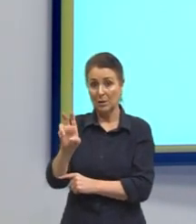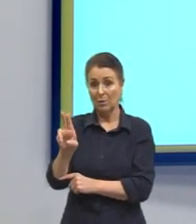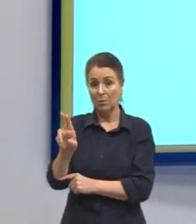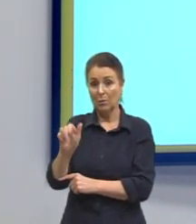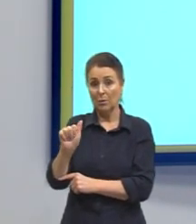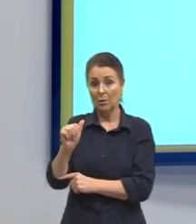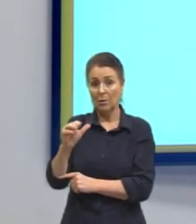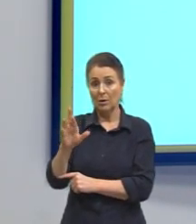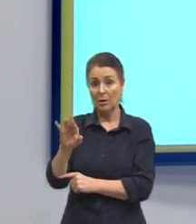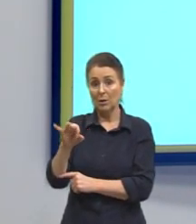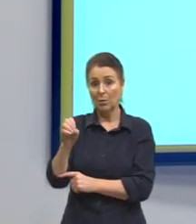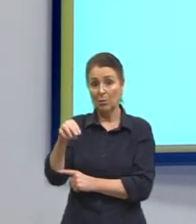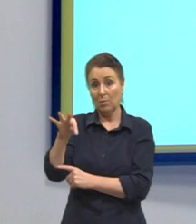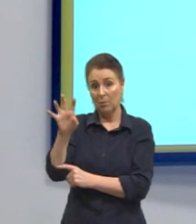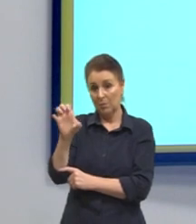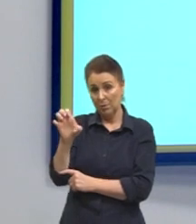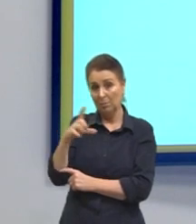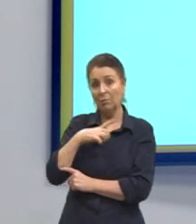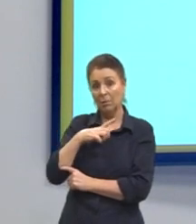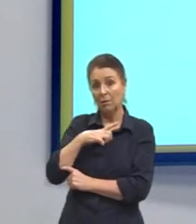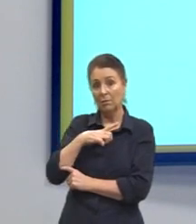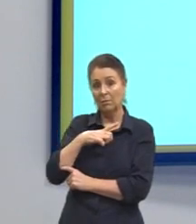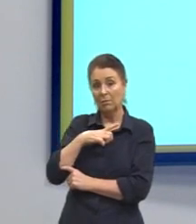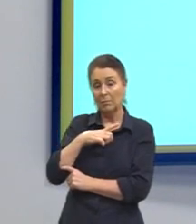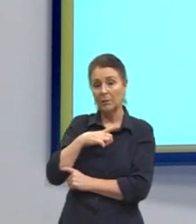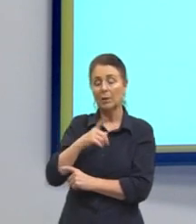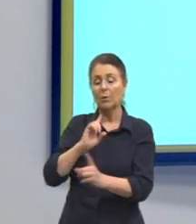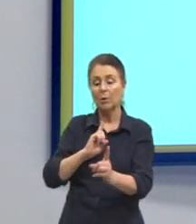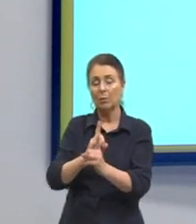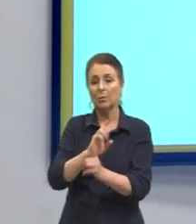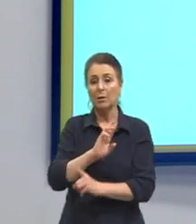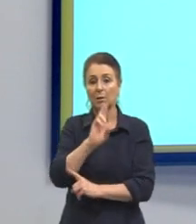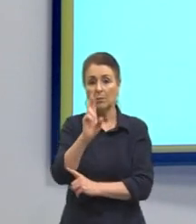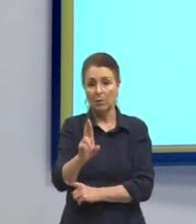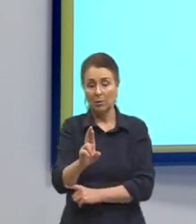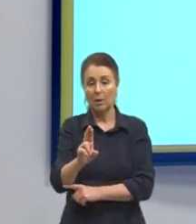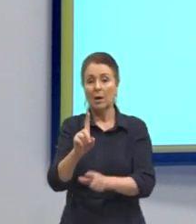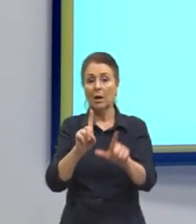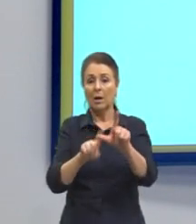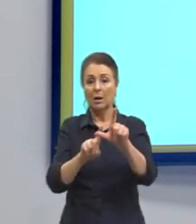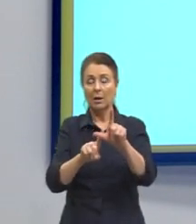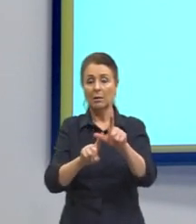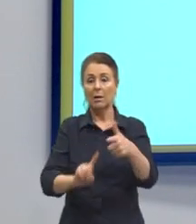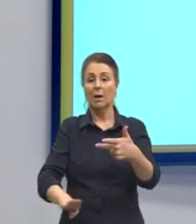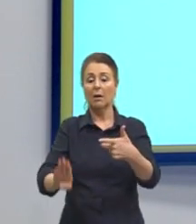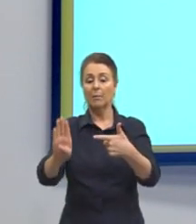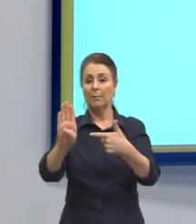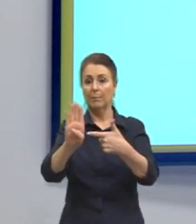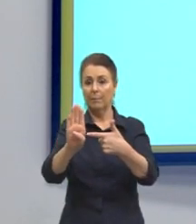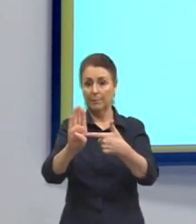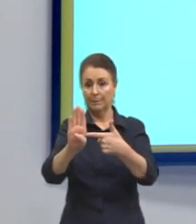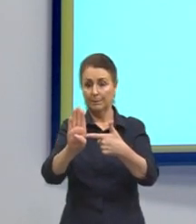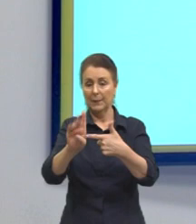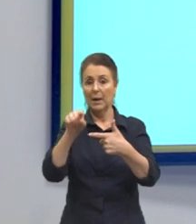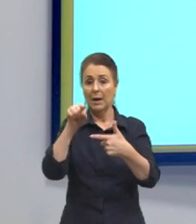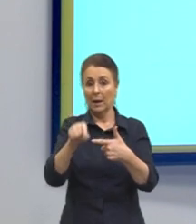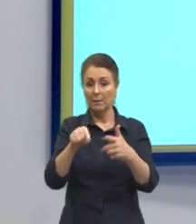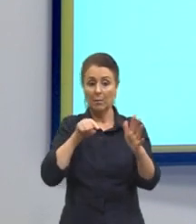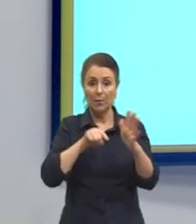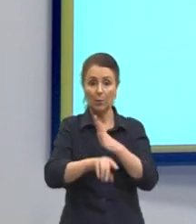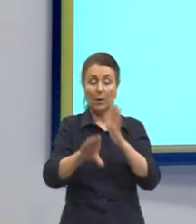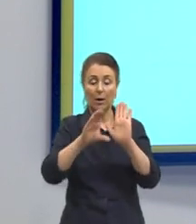procariontes tem então chegou na resposta correta que a letra B Então essa questão conceitual